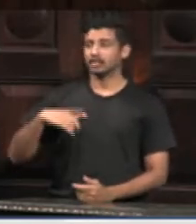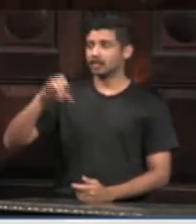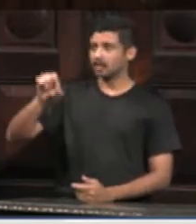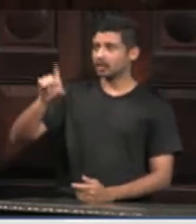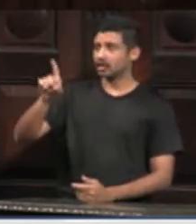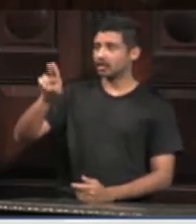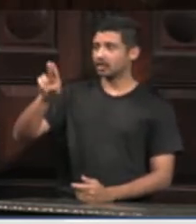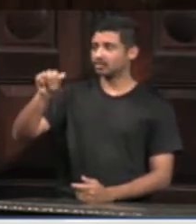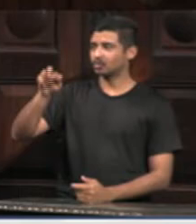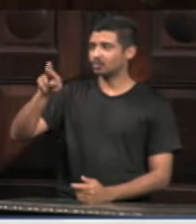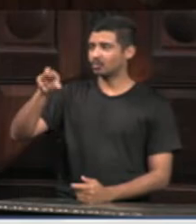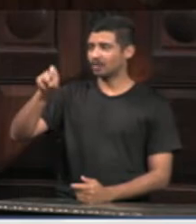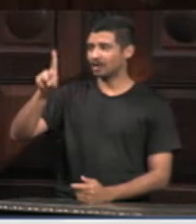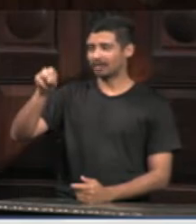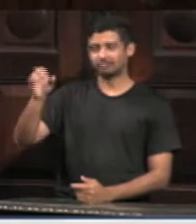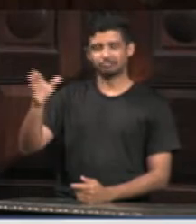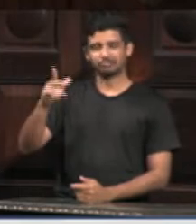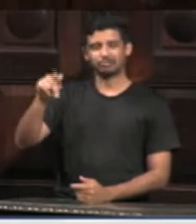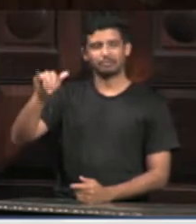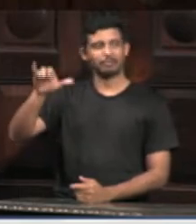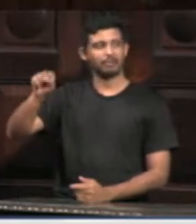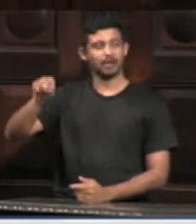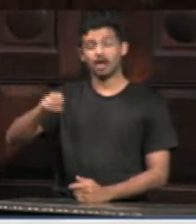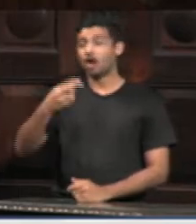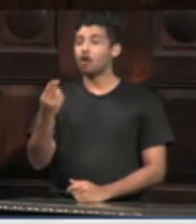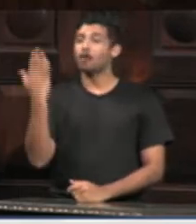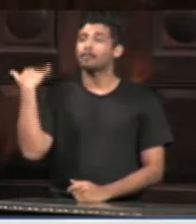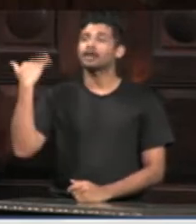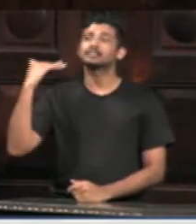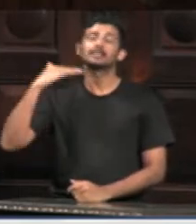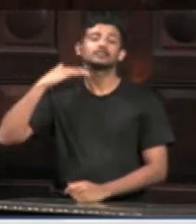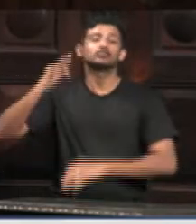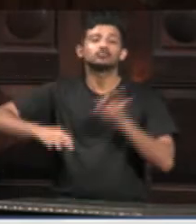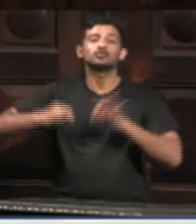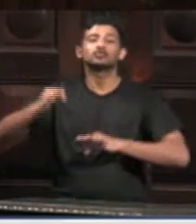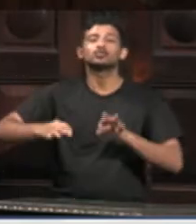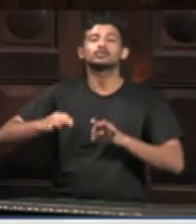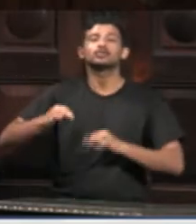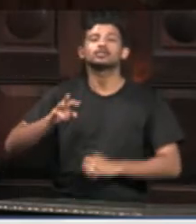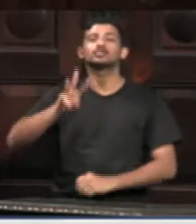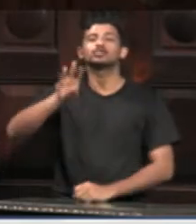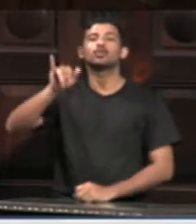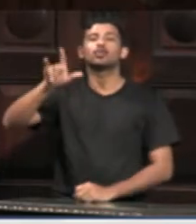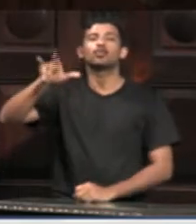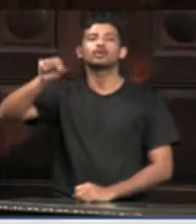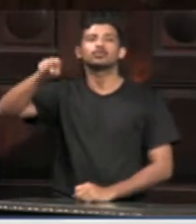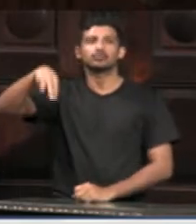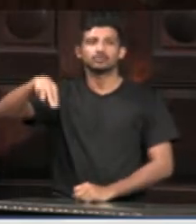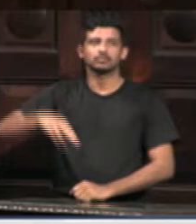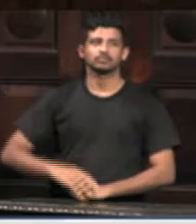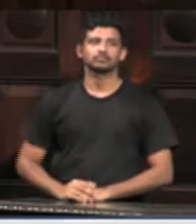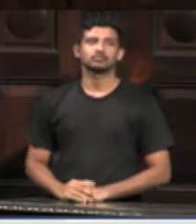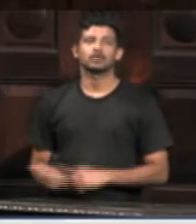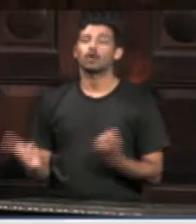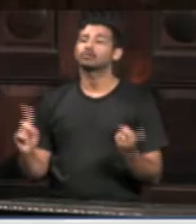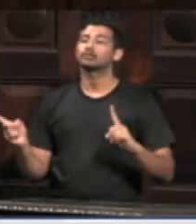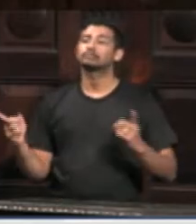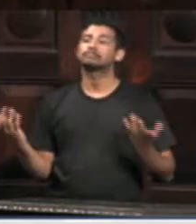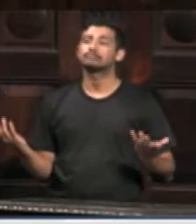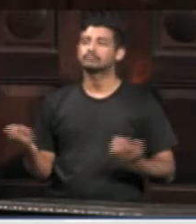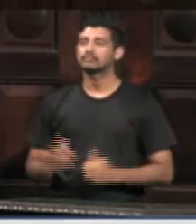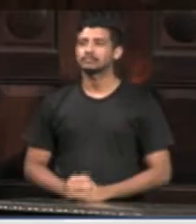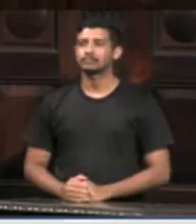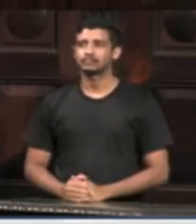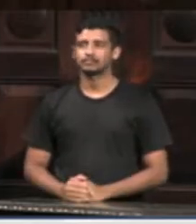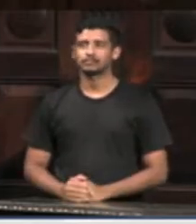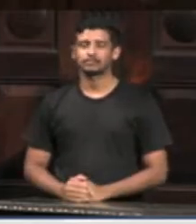Paes ou o ex-juiz Witzel.